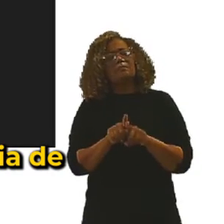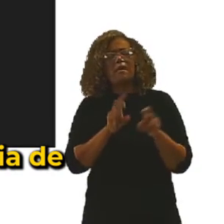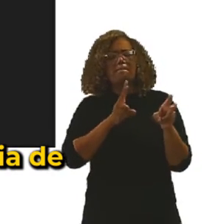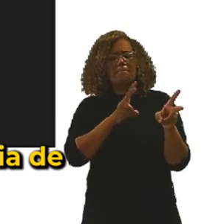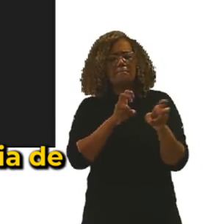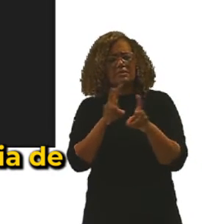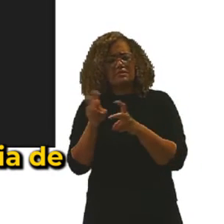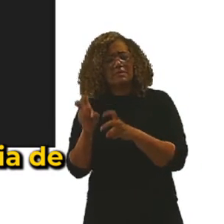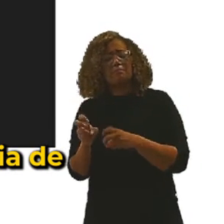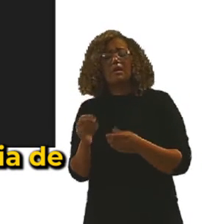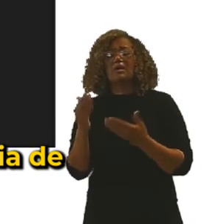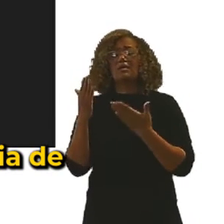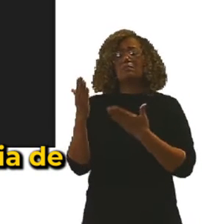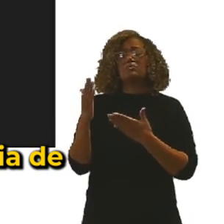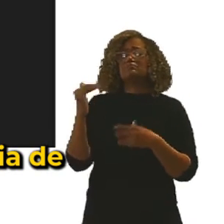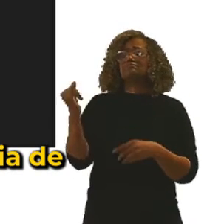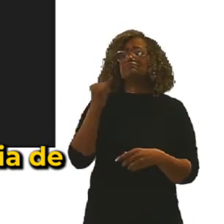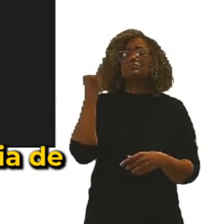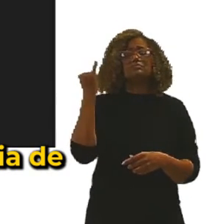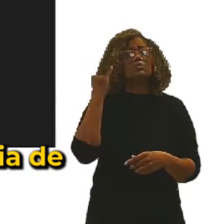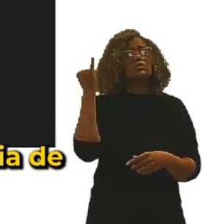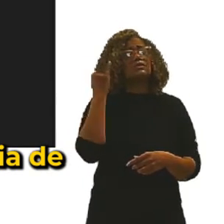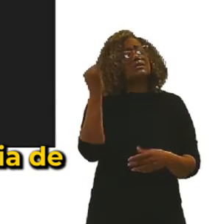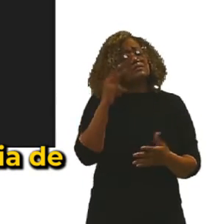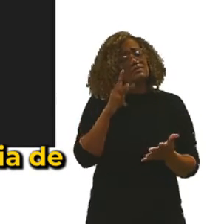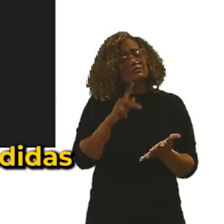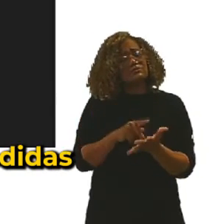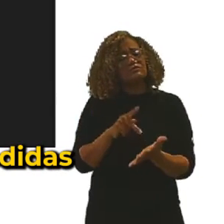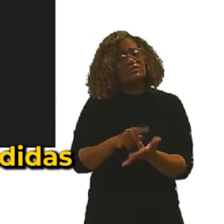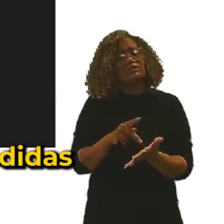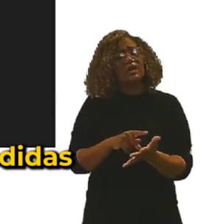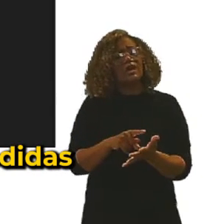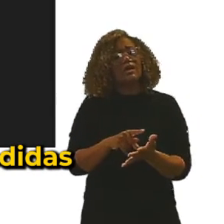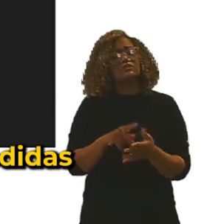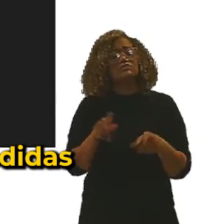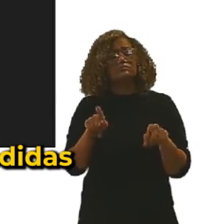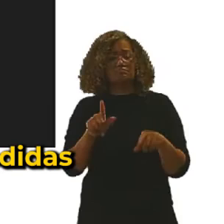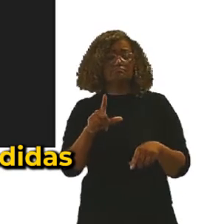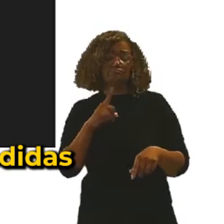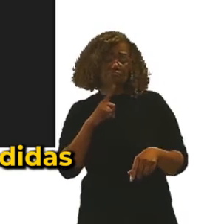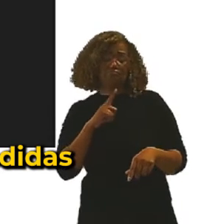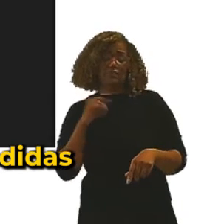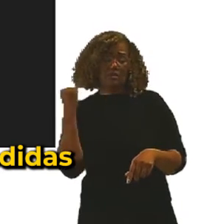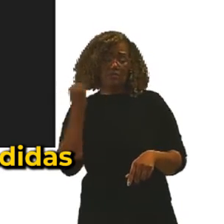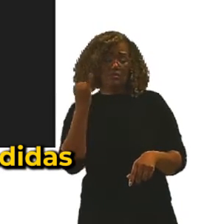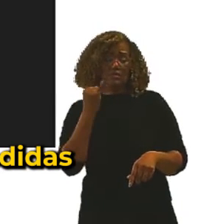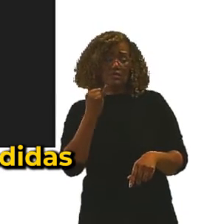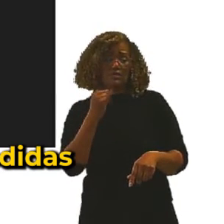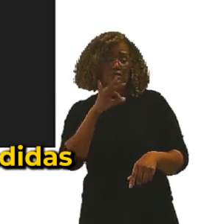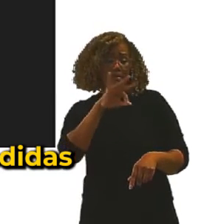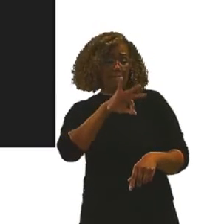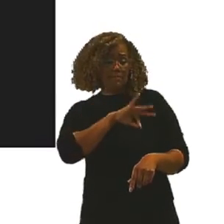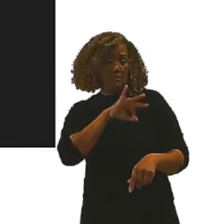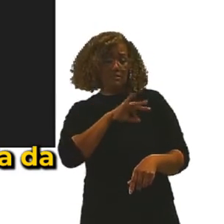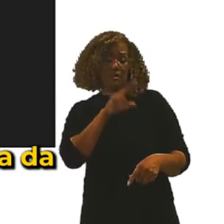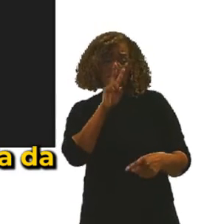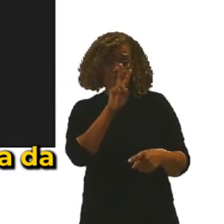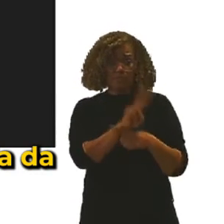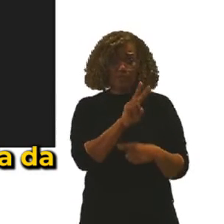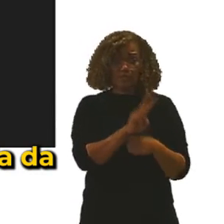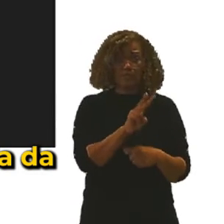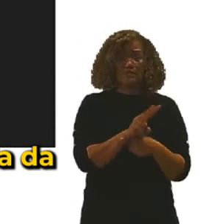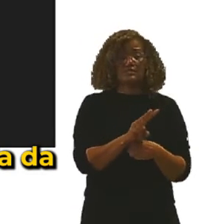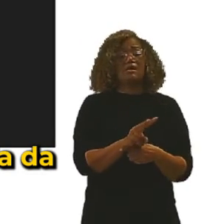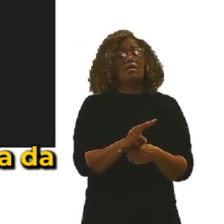percebemos ainda a importância de realização de ocorrências policiais, a importância de pedidos de medidas protetivas como